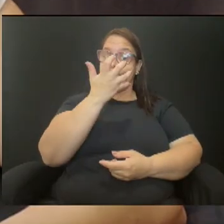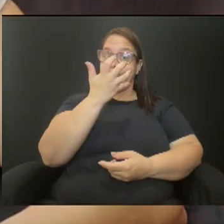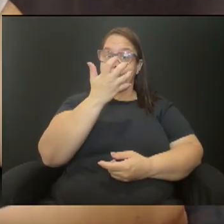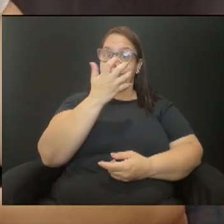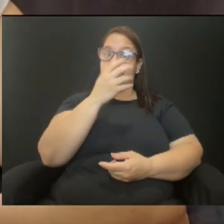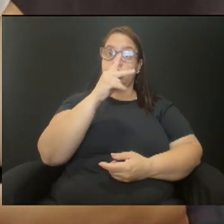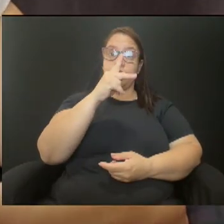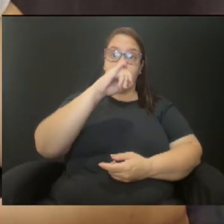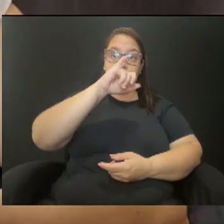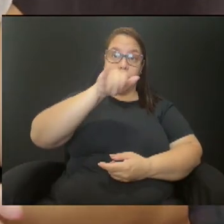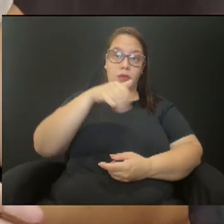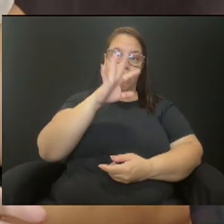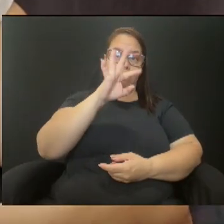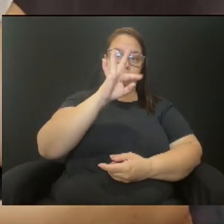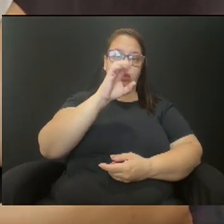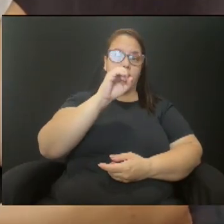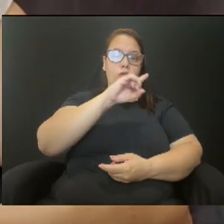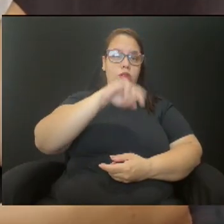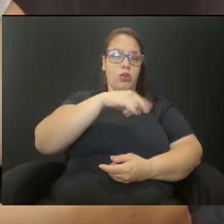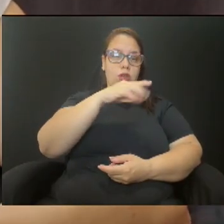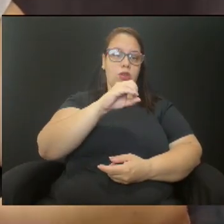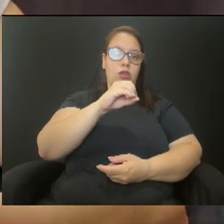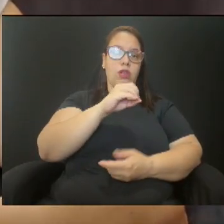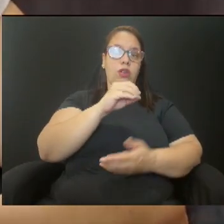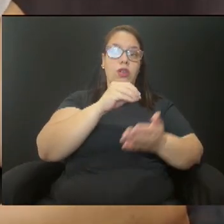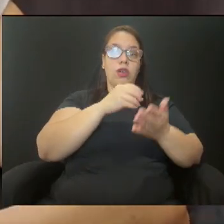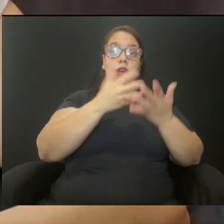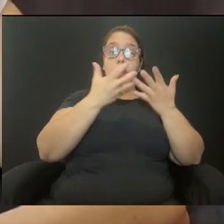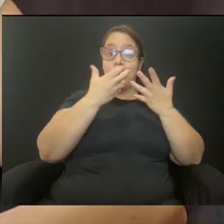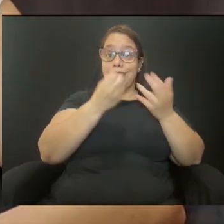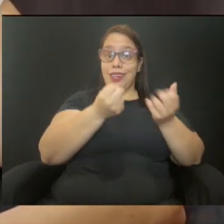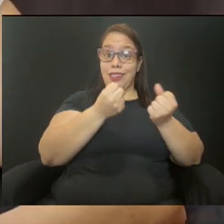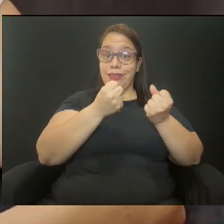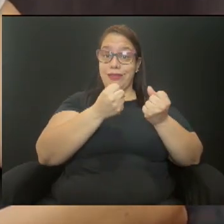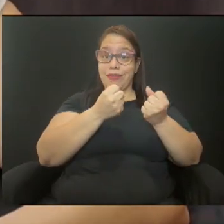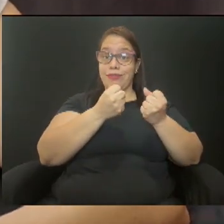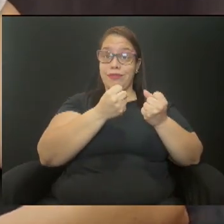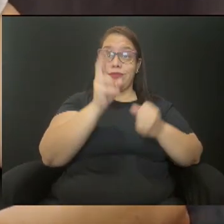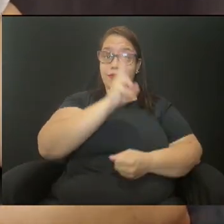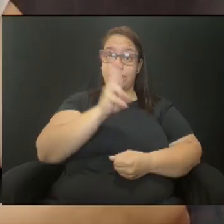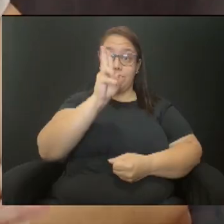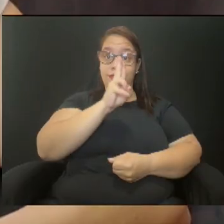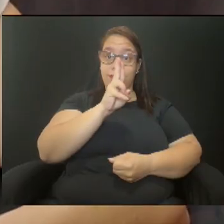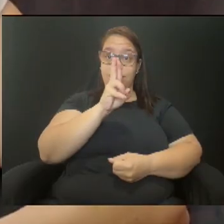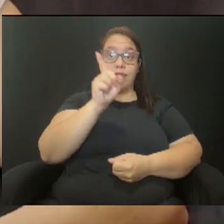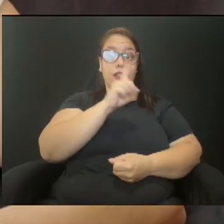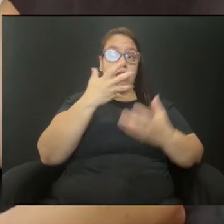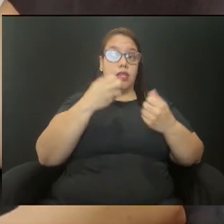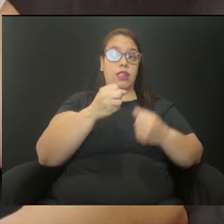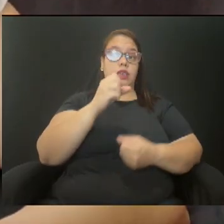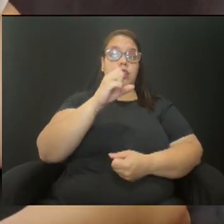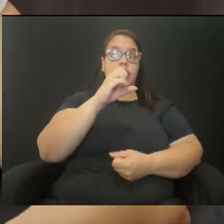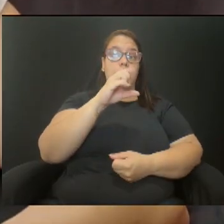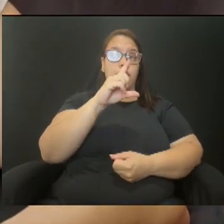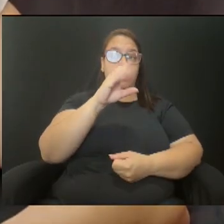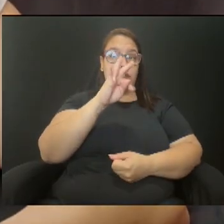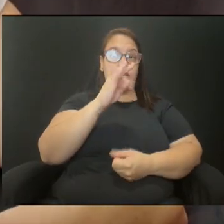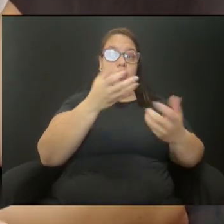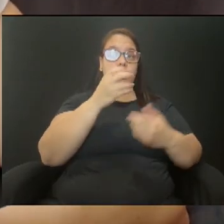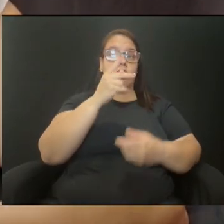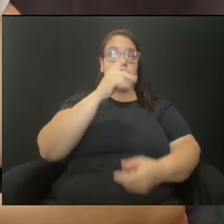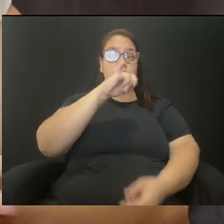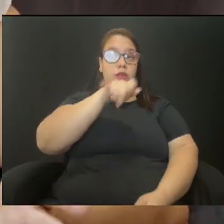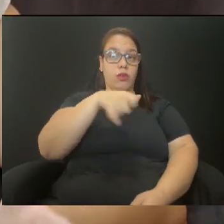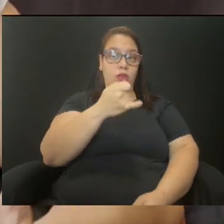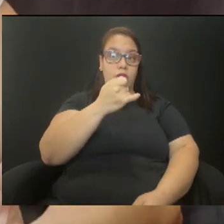um lado, quando o funcionário aceita, você pode até usar esse aceite. Ele não aceitou ser CLT, ele quer ser PJ. Ok, você guarda essa prova.